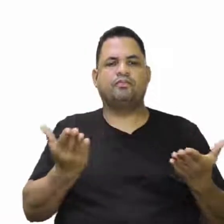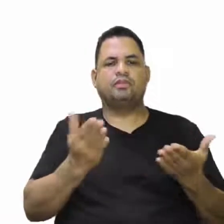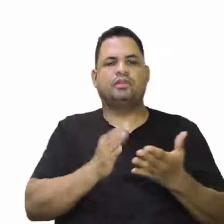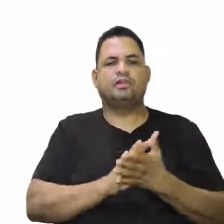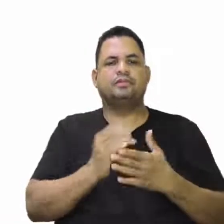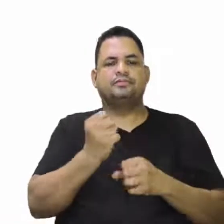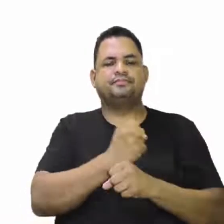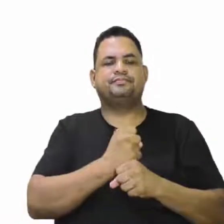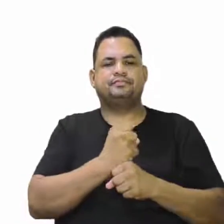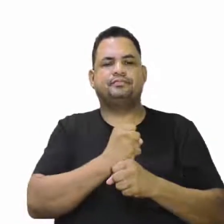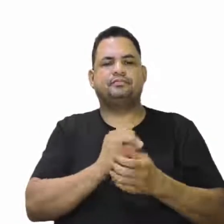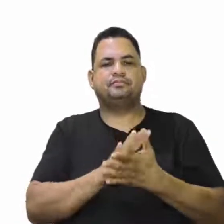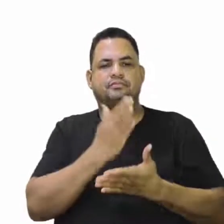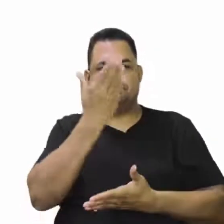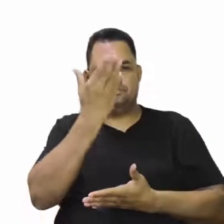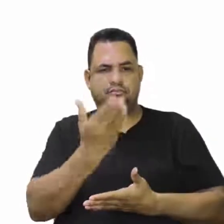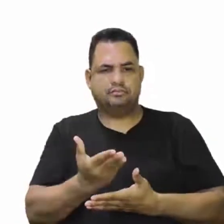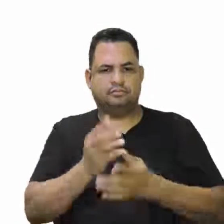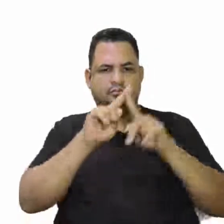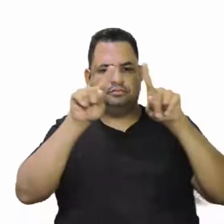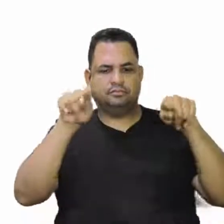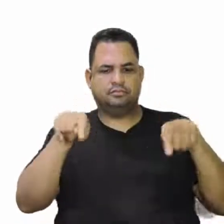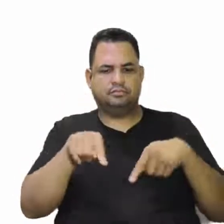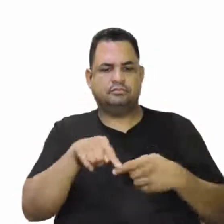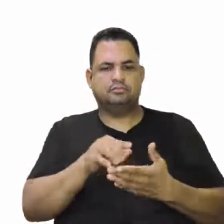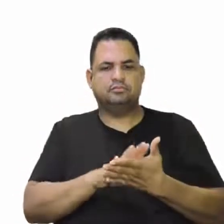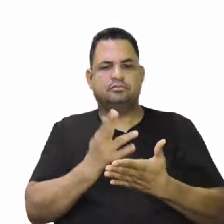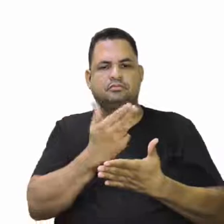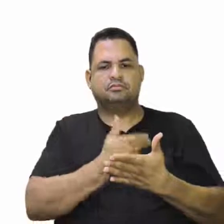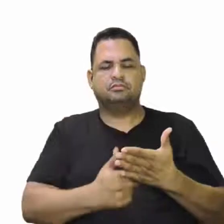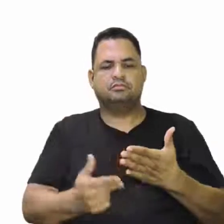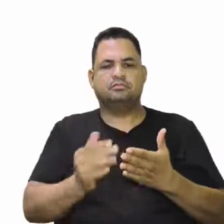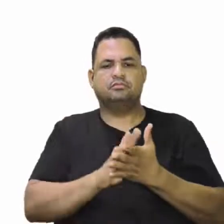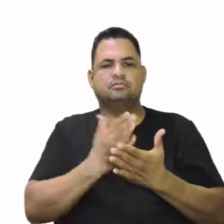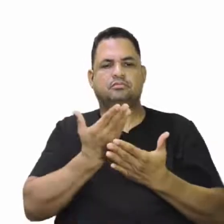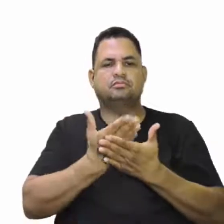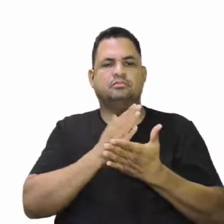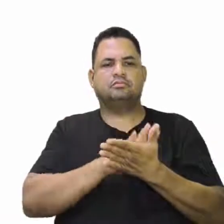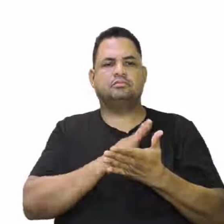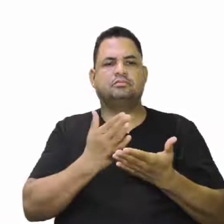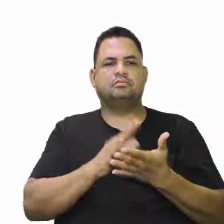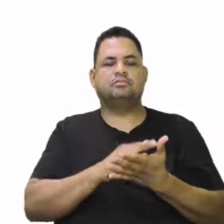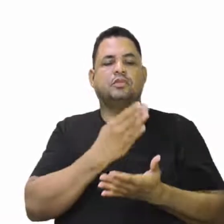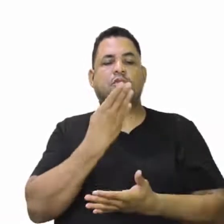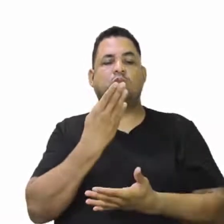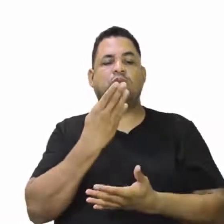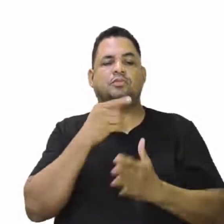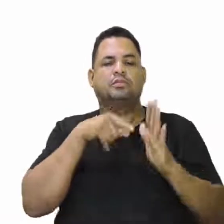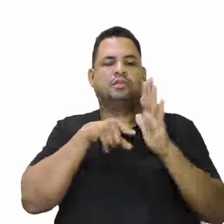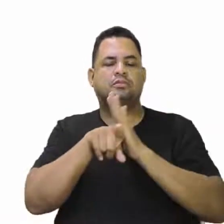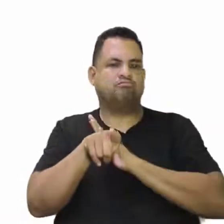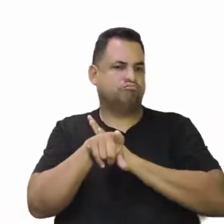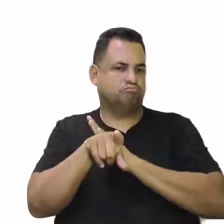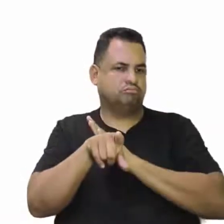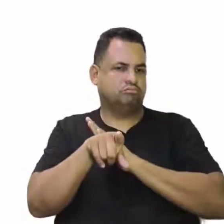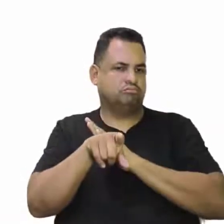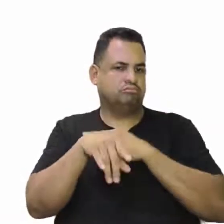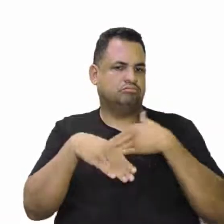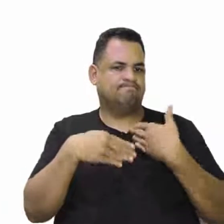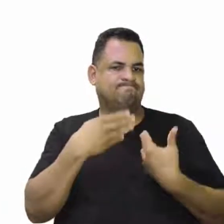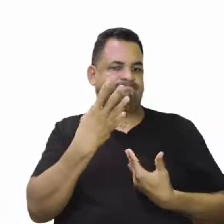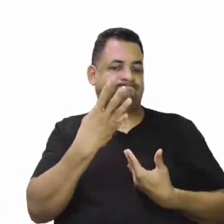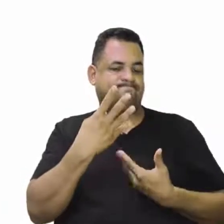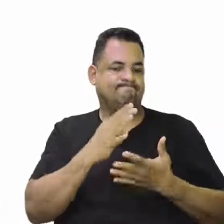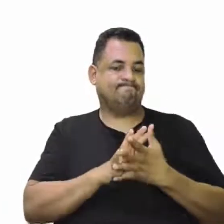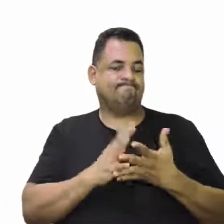veio apenas essa tirinha para interpretar 4 perguntas. Olha que